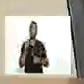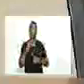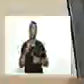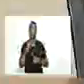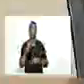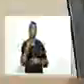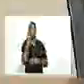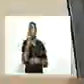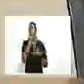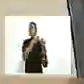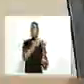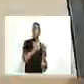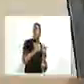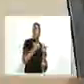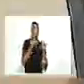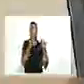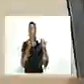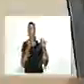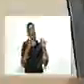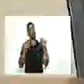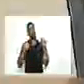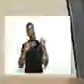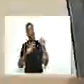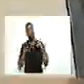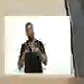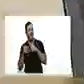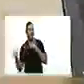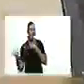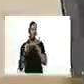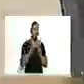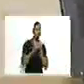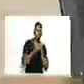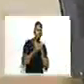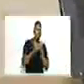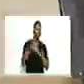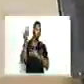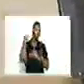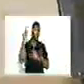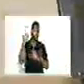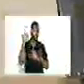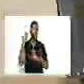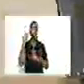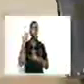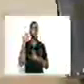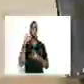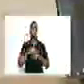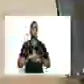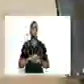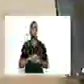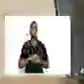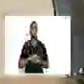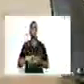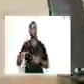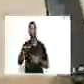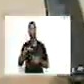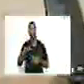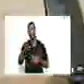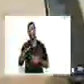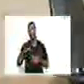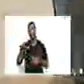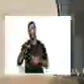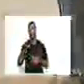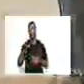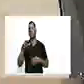assumir uma responsabilidade que acaba sendo muita coisa da última vez que foi feito eh no no bairro eh Bom